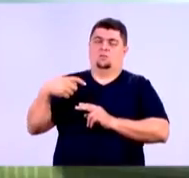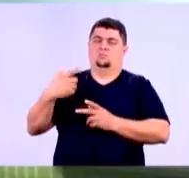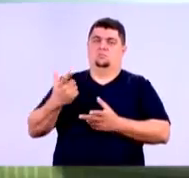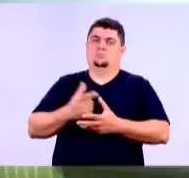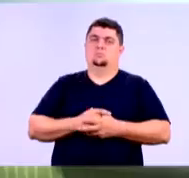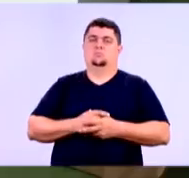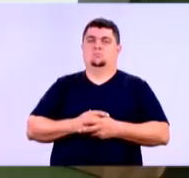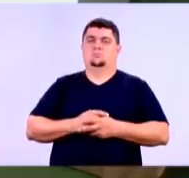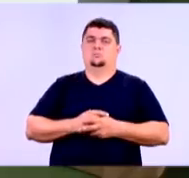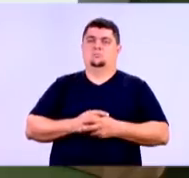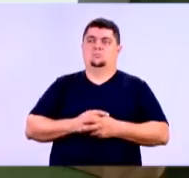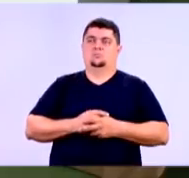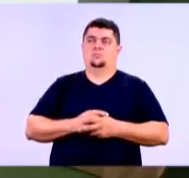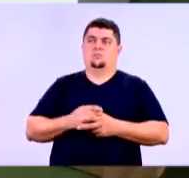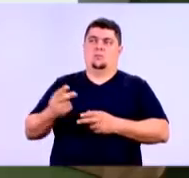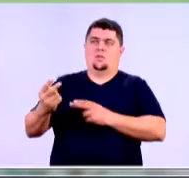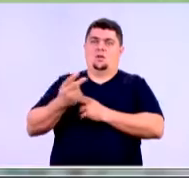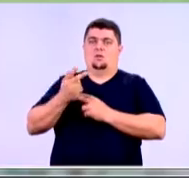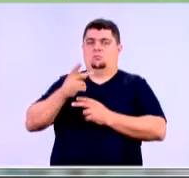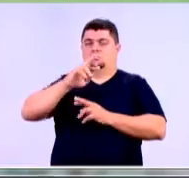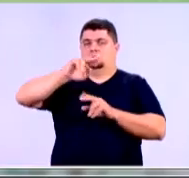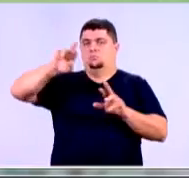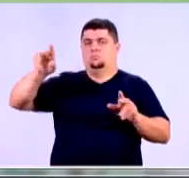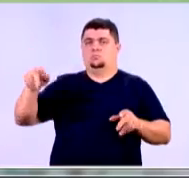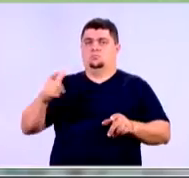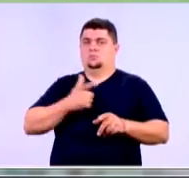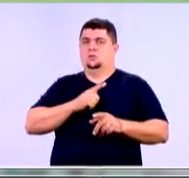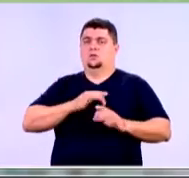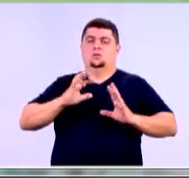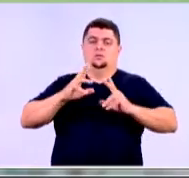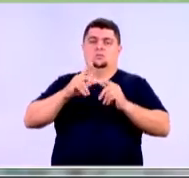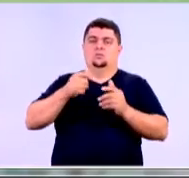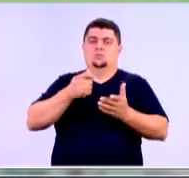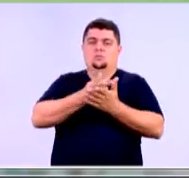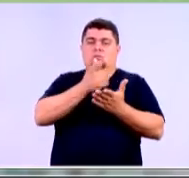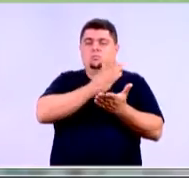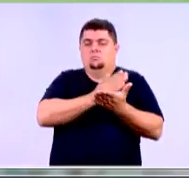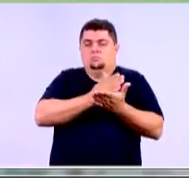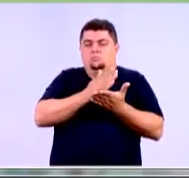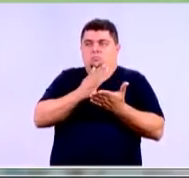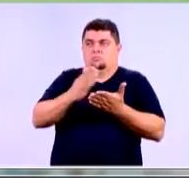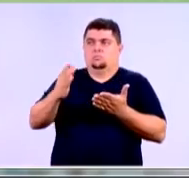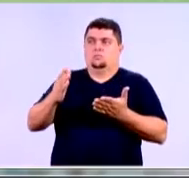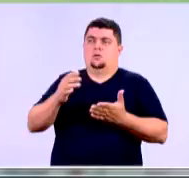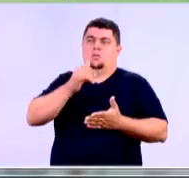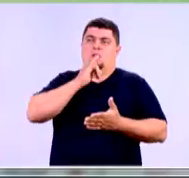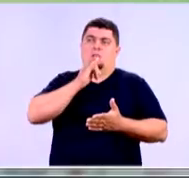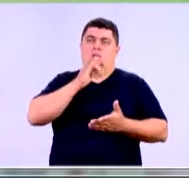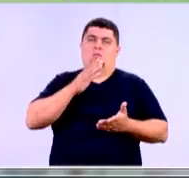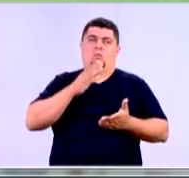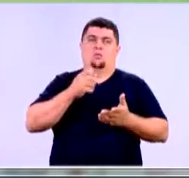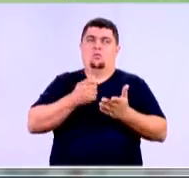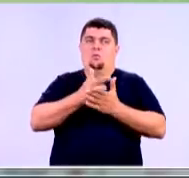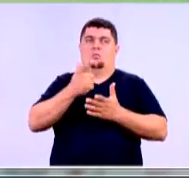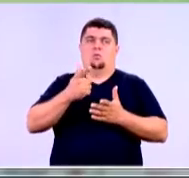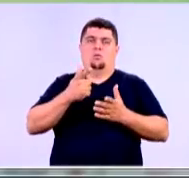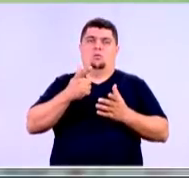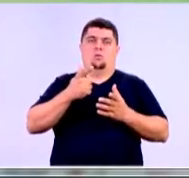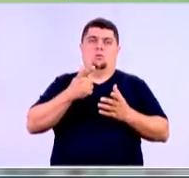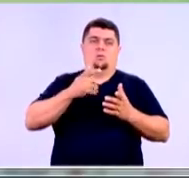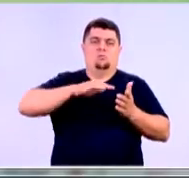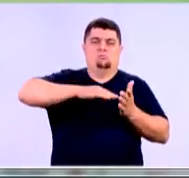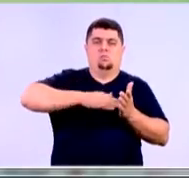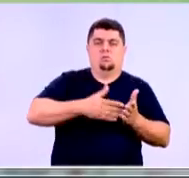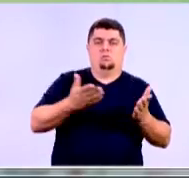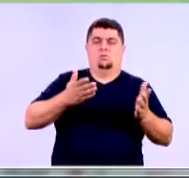Exatamente. Aqui no capital de terceiros vai constar tudo que a empresa comprou financiado. Vamos dizer que ela comprou uma máquina para produção financiada,